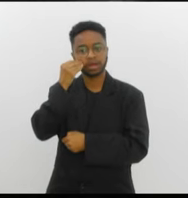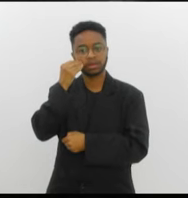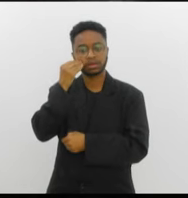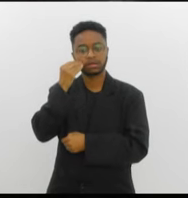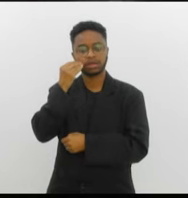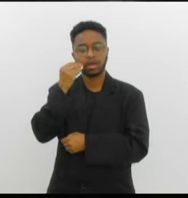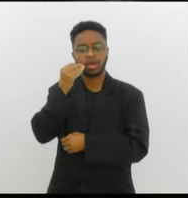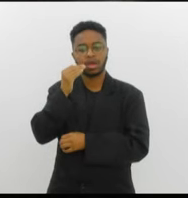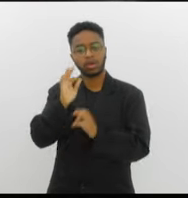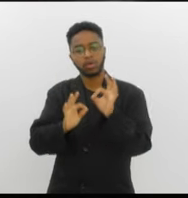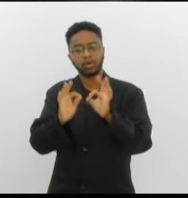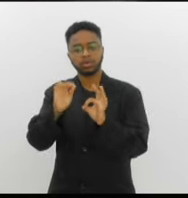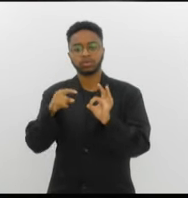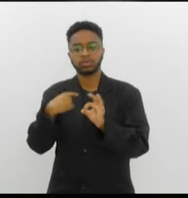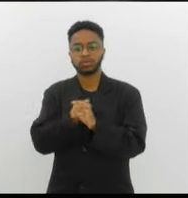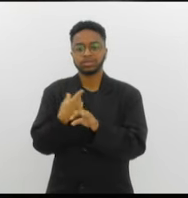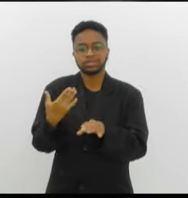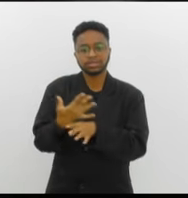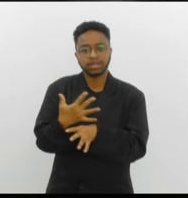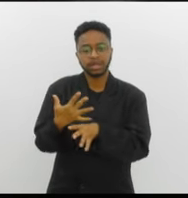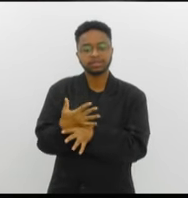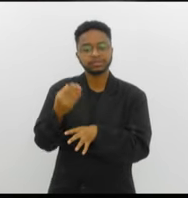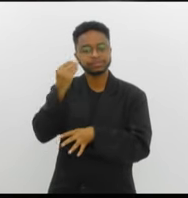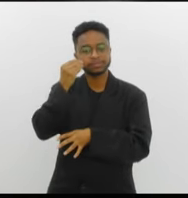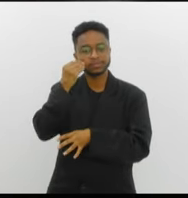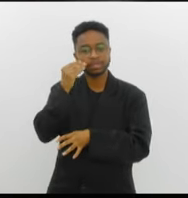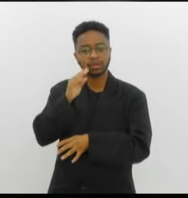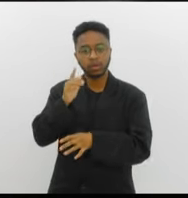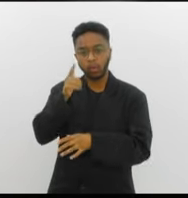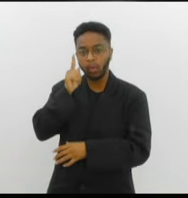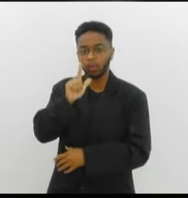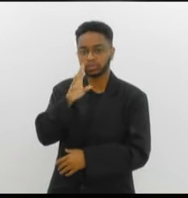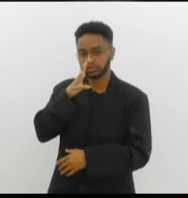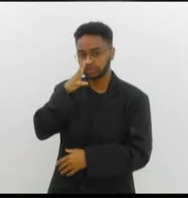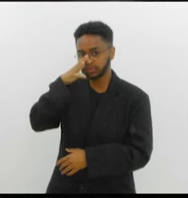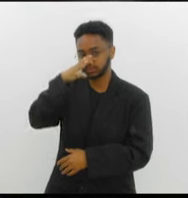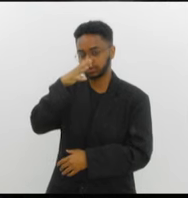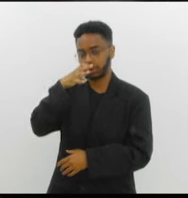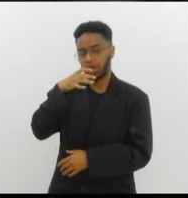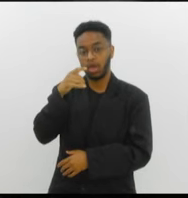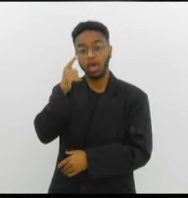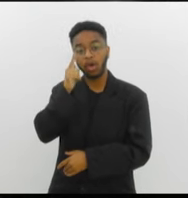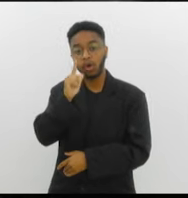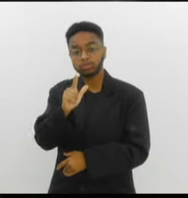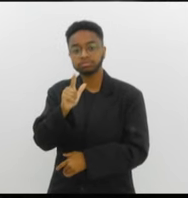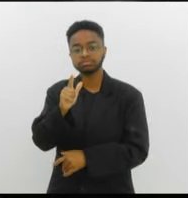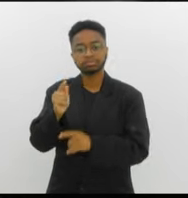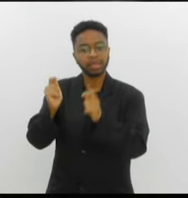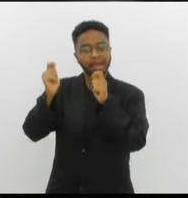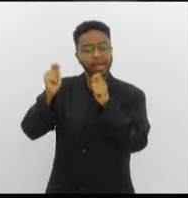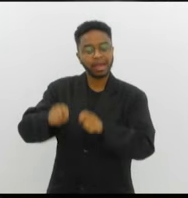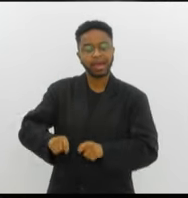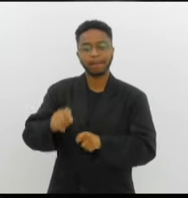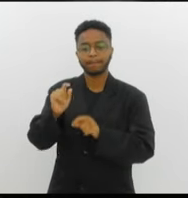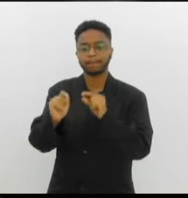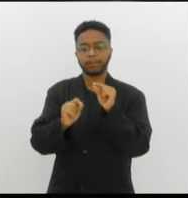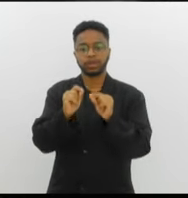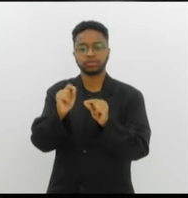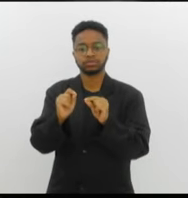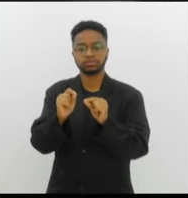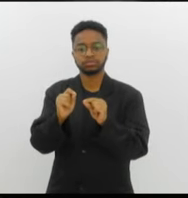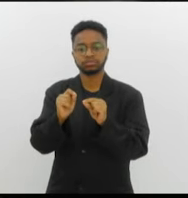nossas cidades para que elas sejam resilientes, isto é, para que sejam capazes